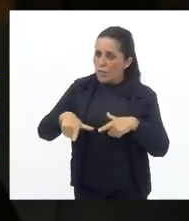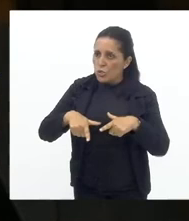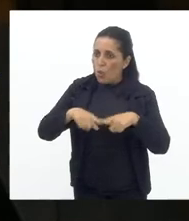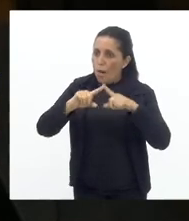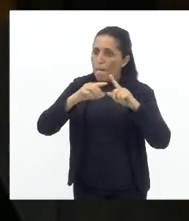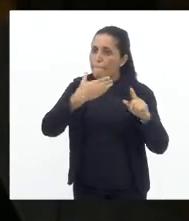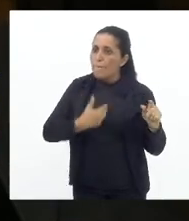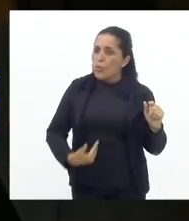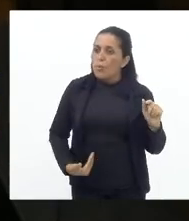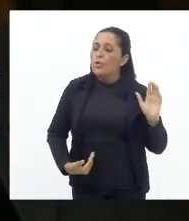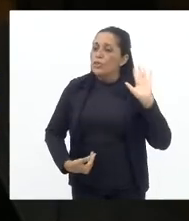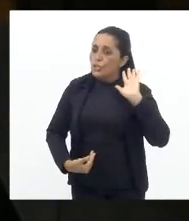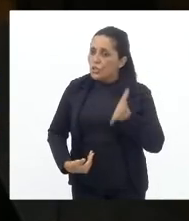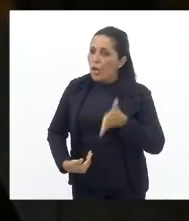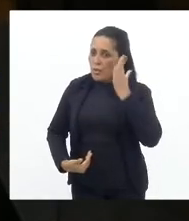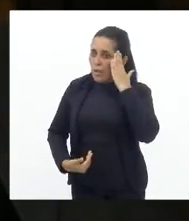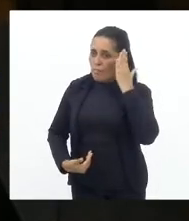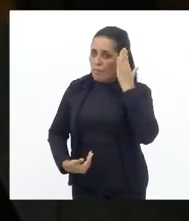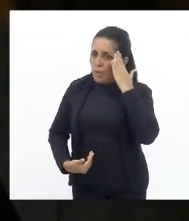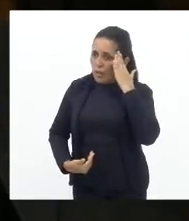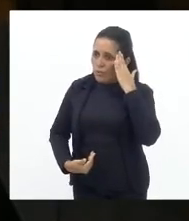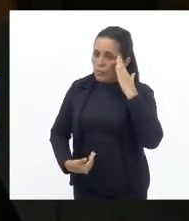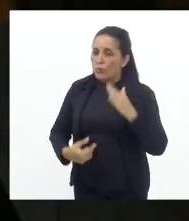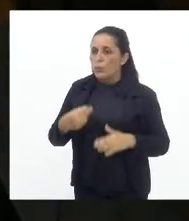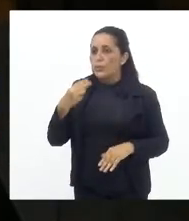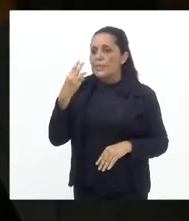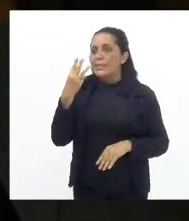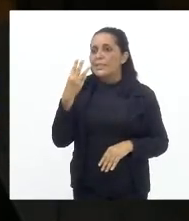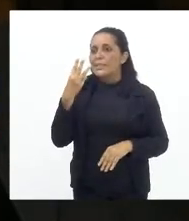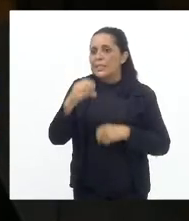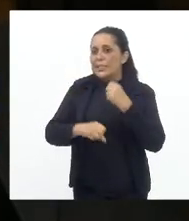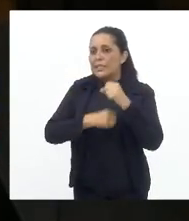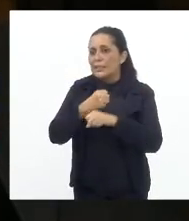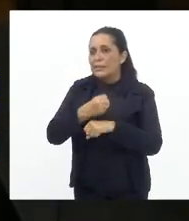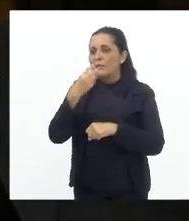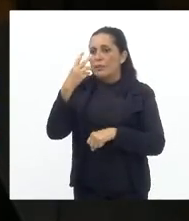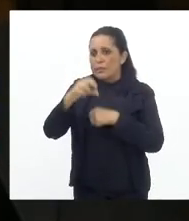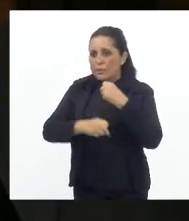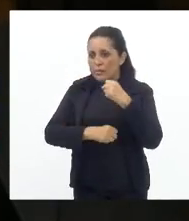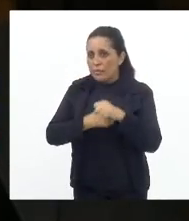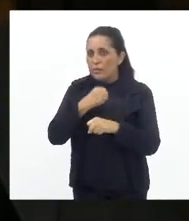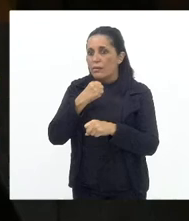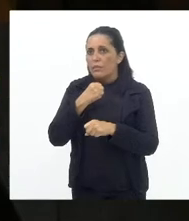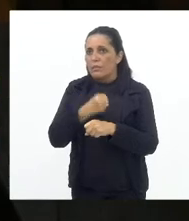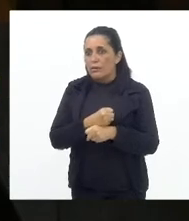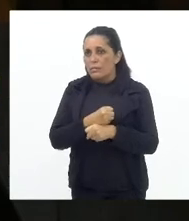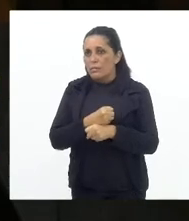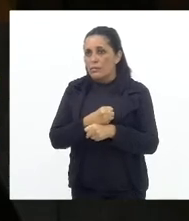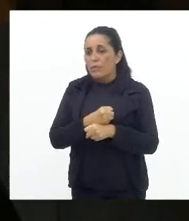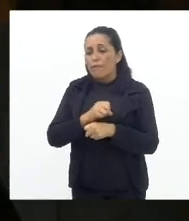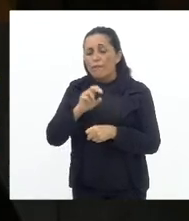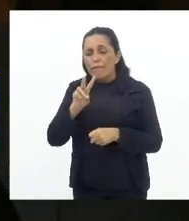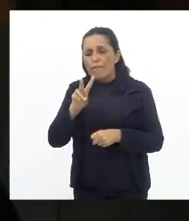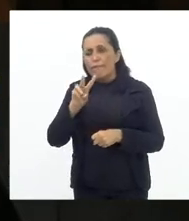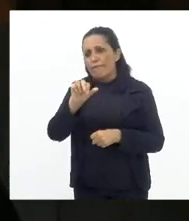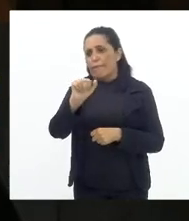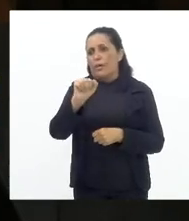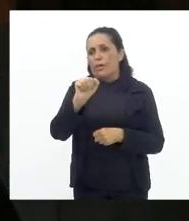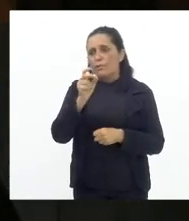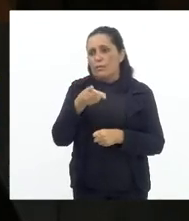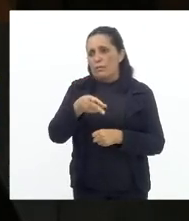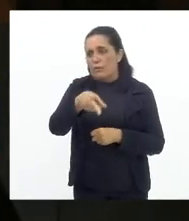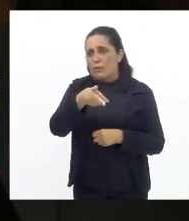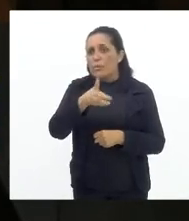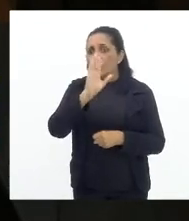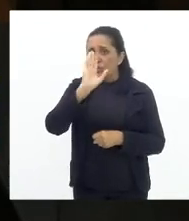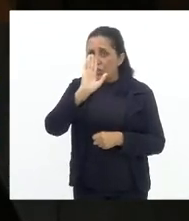ingressará já sabendo que esse dispositivo ter o comprimido se for o caso eu acho que quem já está no